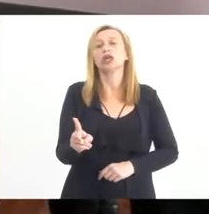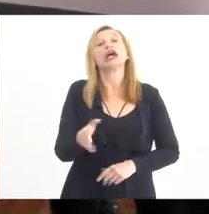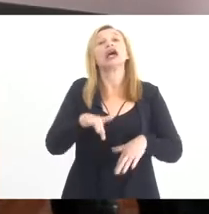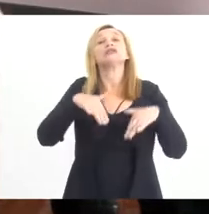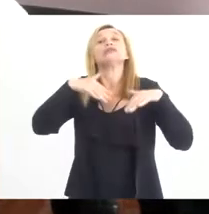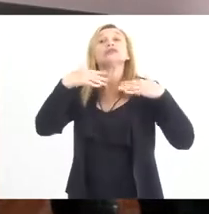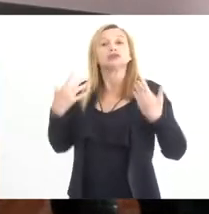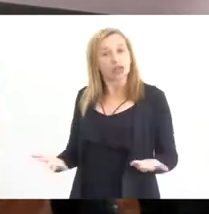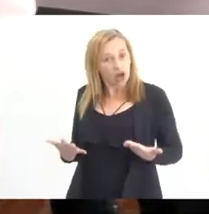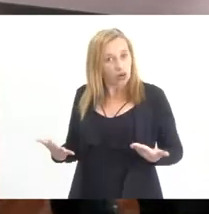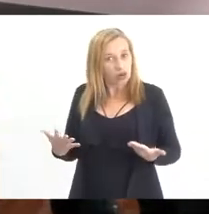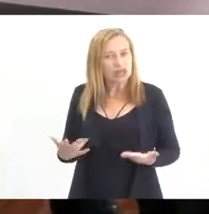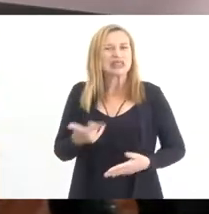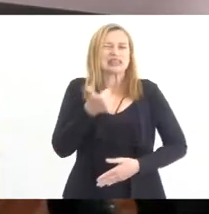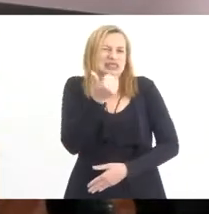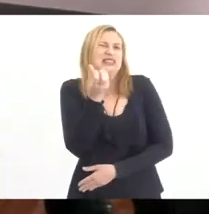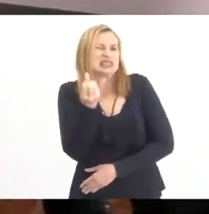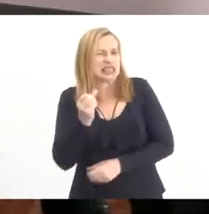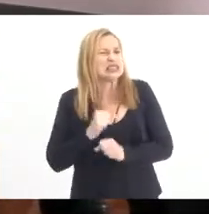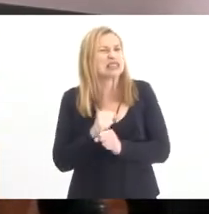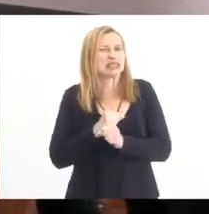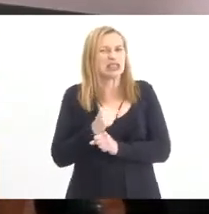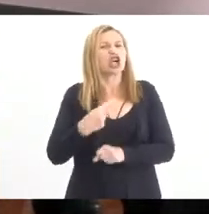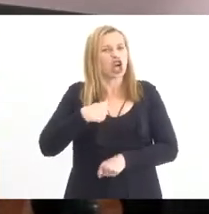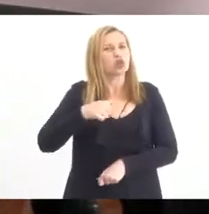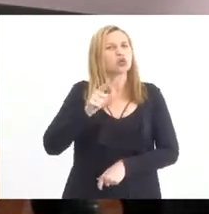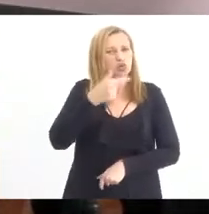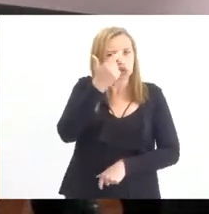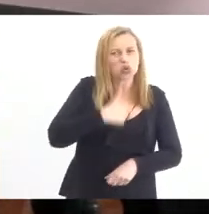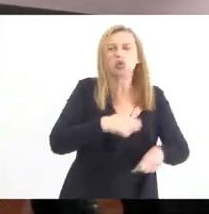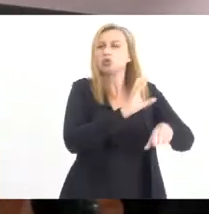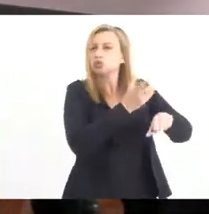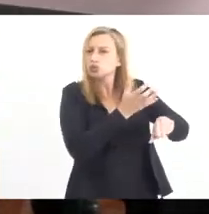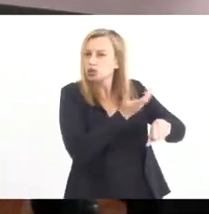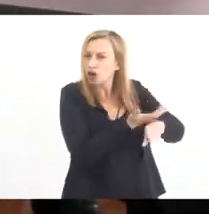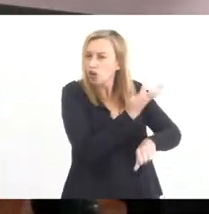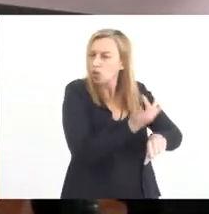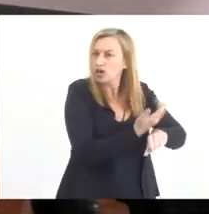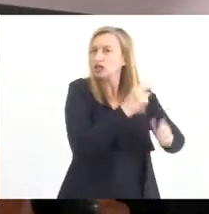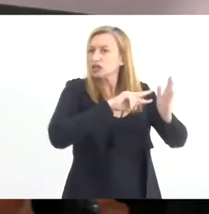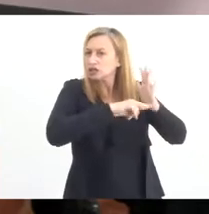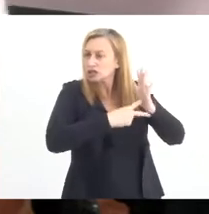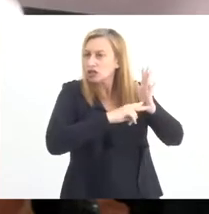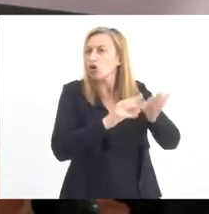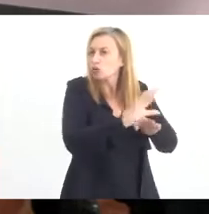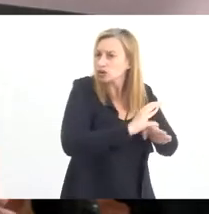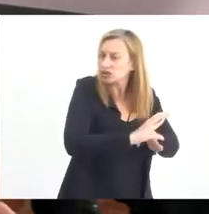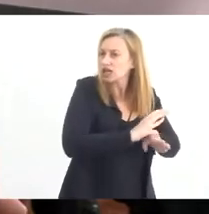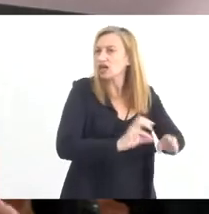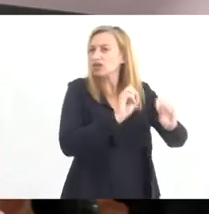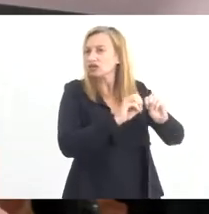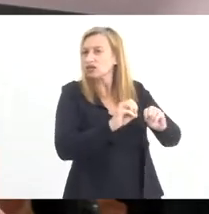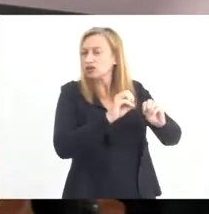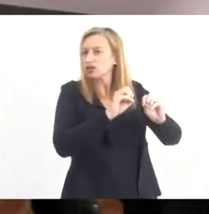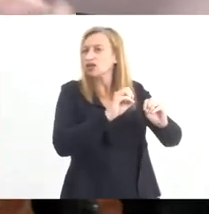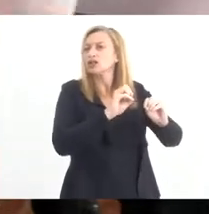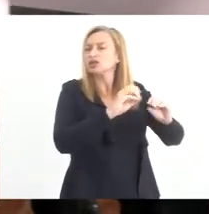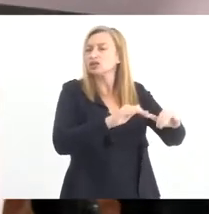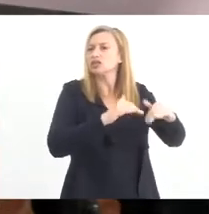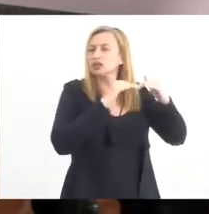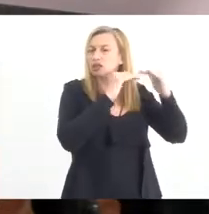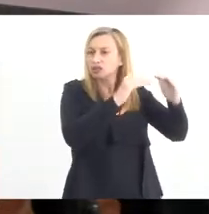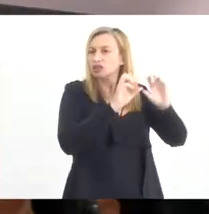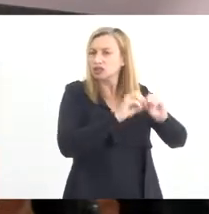Então, 16 anos, sou da UERJ, sou do sindicato, sou conselheiro universitário de legislação e norma. E